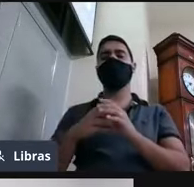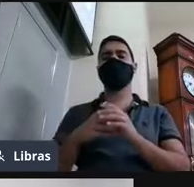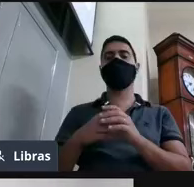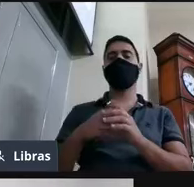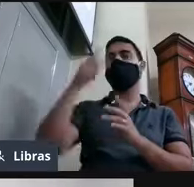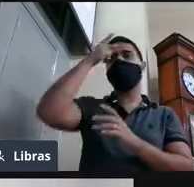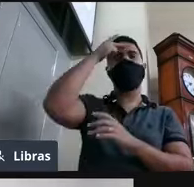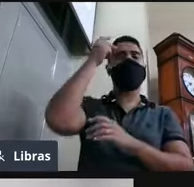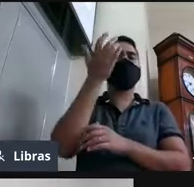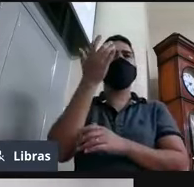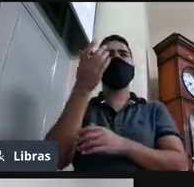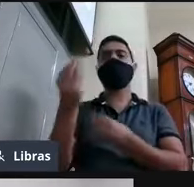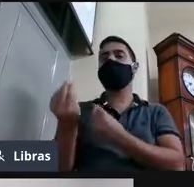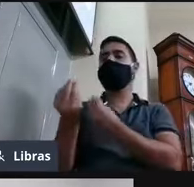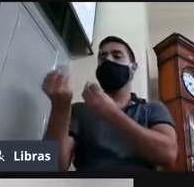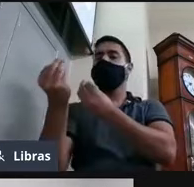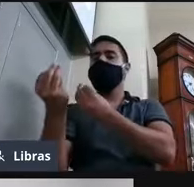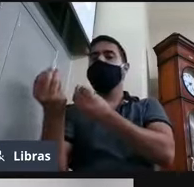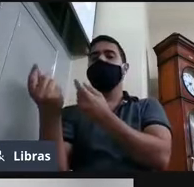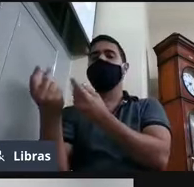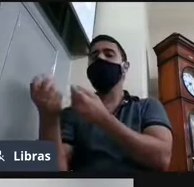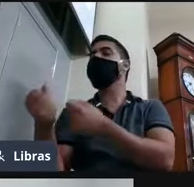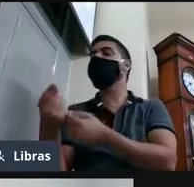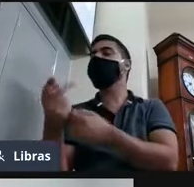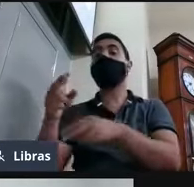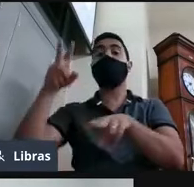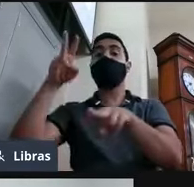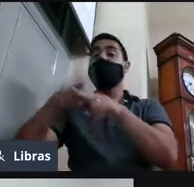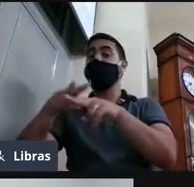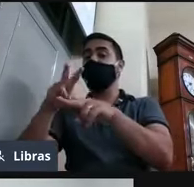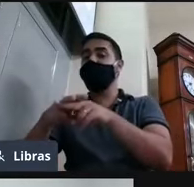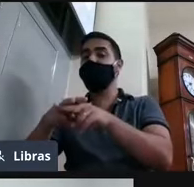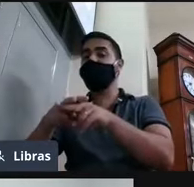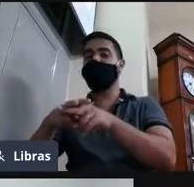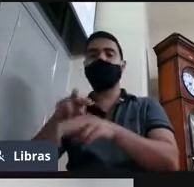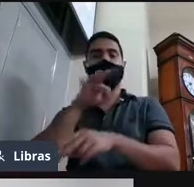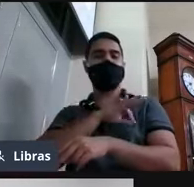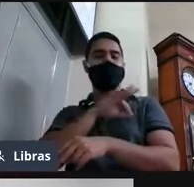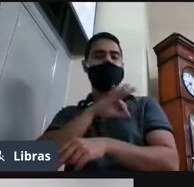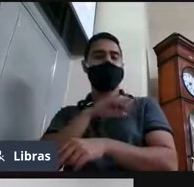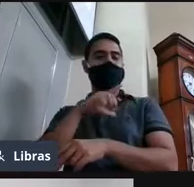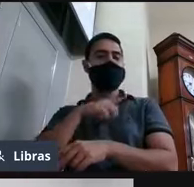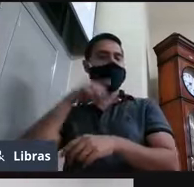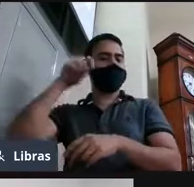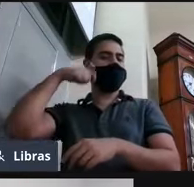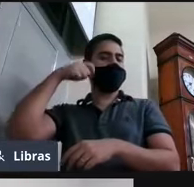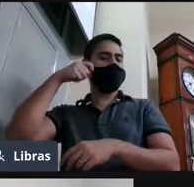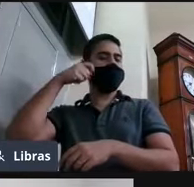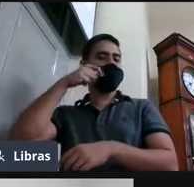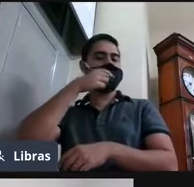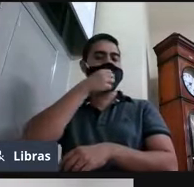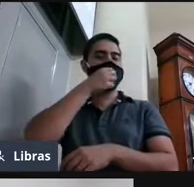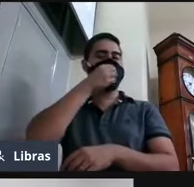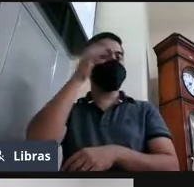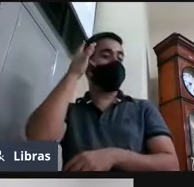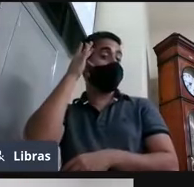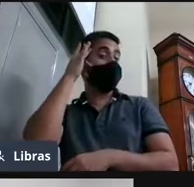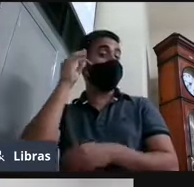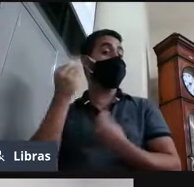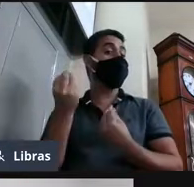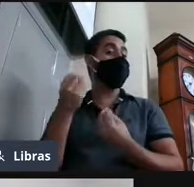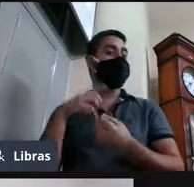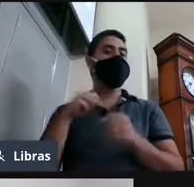que dá dinheiro preso em flagrante. Será que vai ter videozinho? Será que eu vou fazer vídeo? Então eu vou